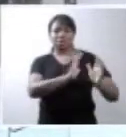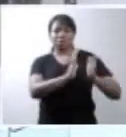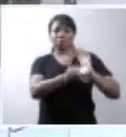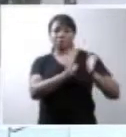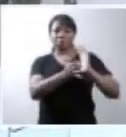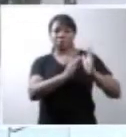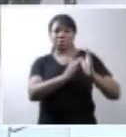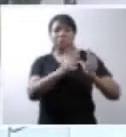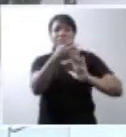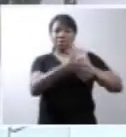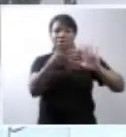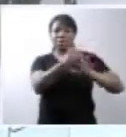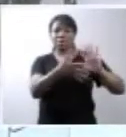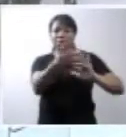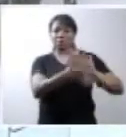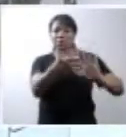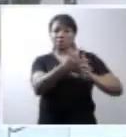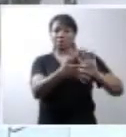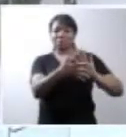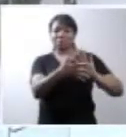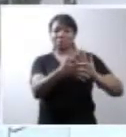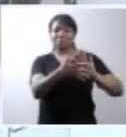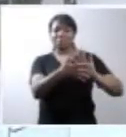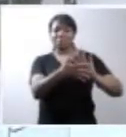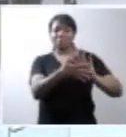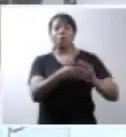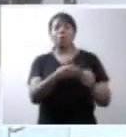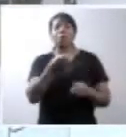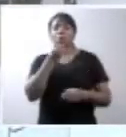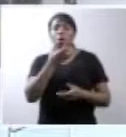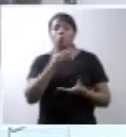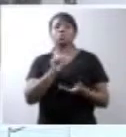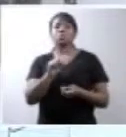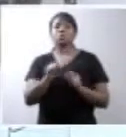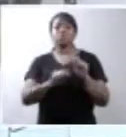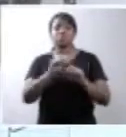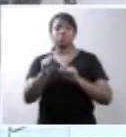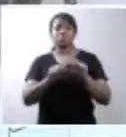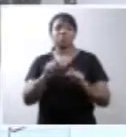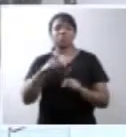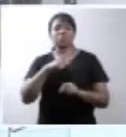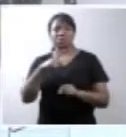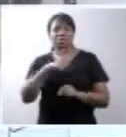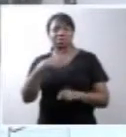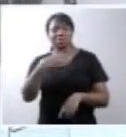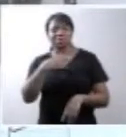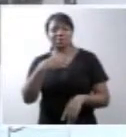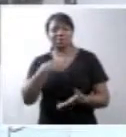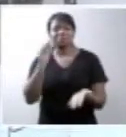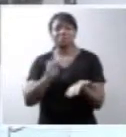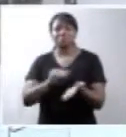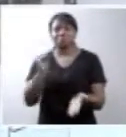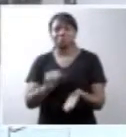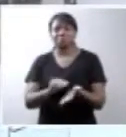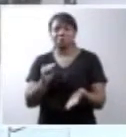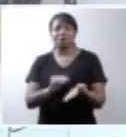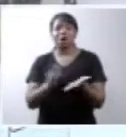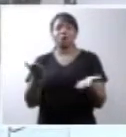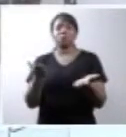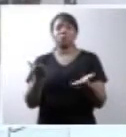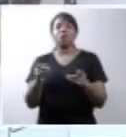da língua brasileira de sinais, a Libra, embora estejamos sentindo falta